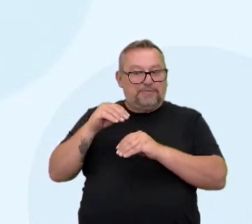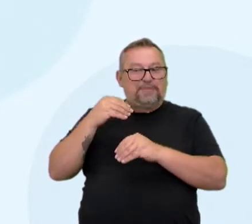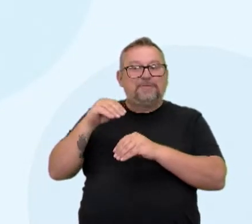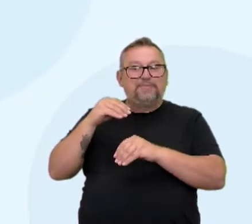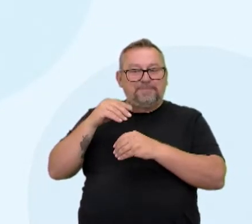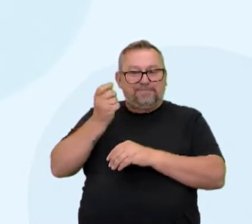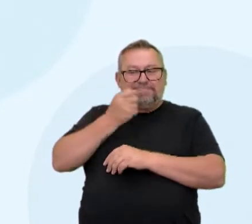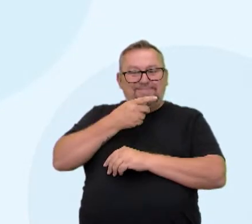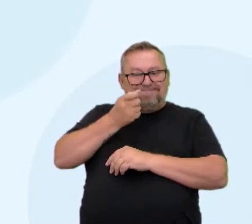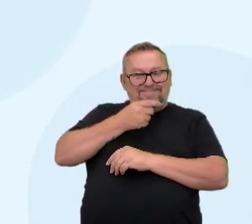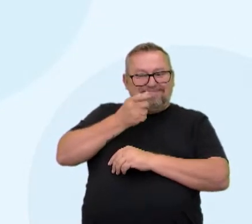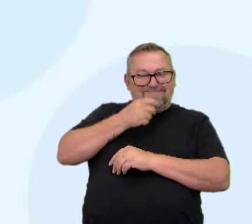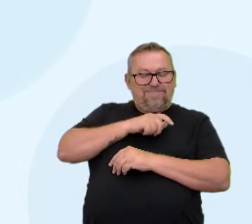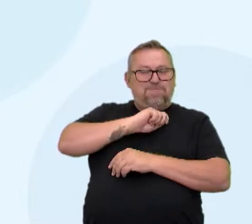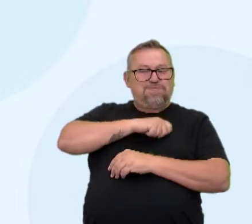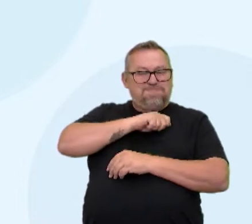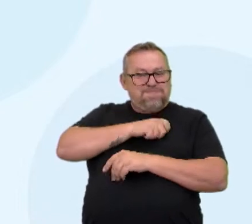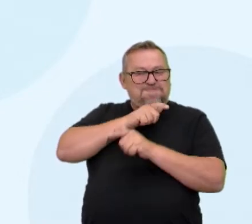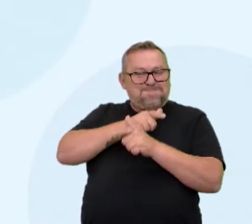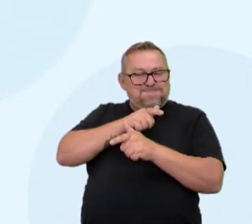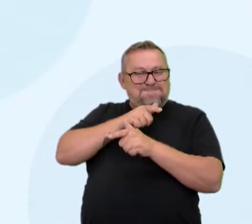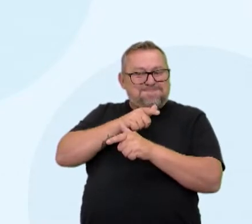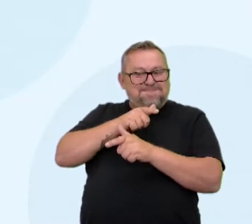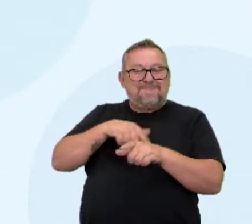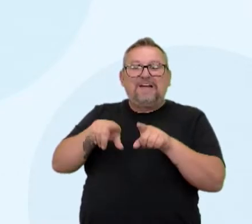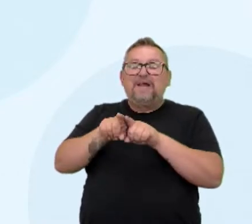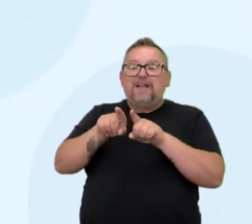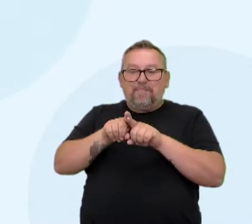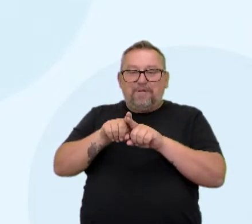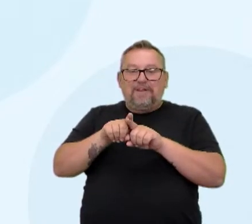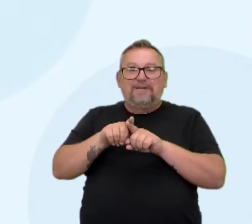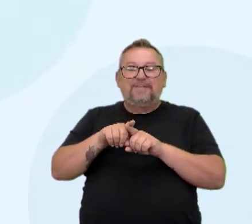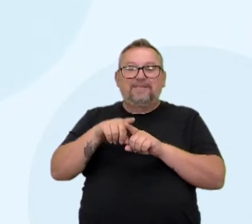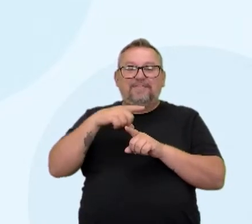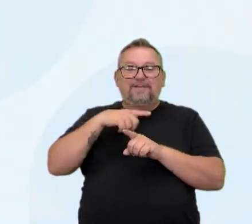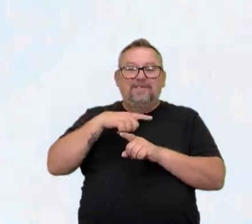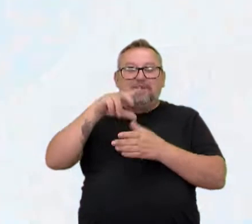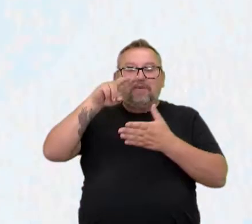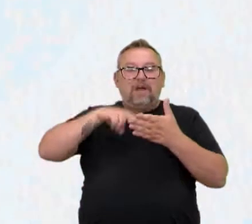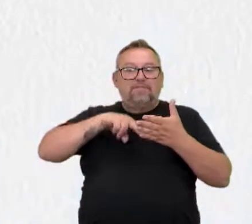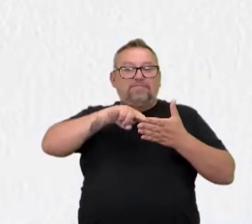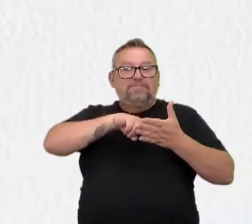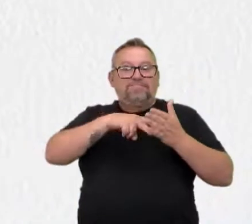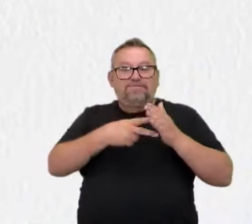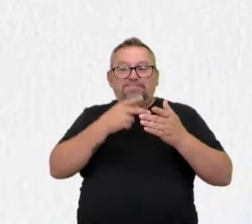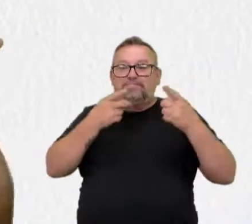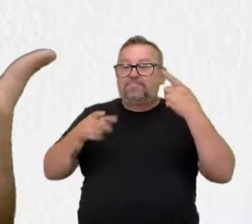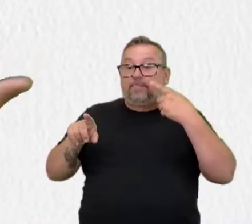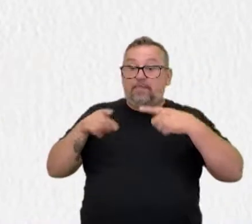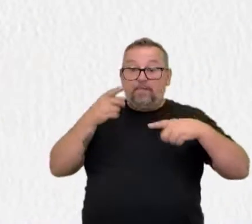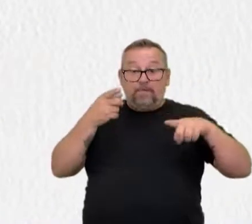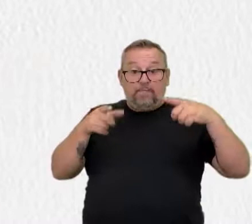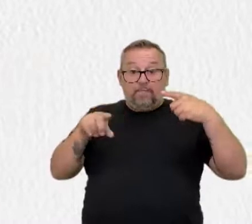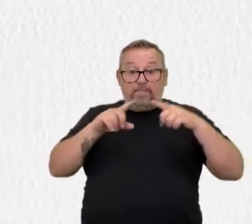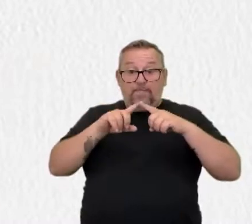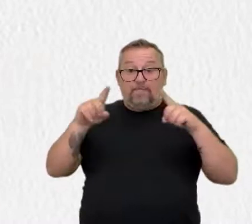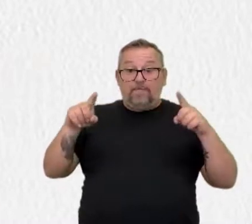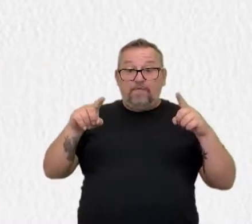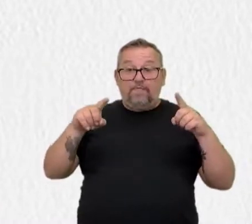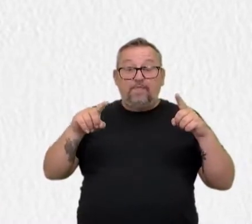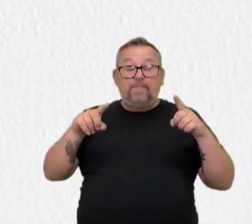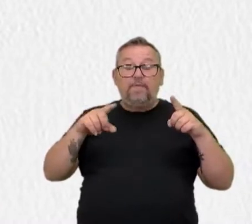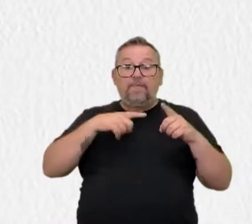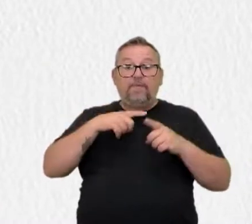às vezes acha que a paródia ela foge. Não, a paródia realmente é uma releitura, né, de uma música, de uma peça